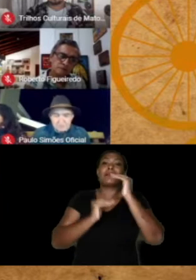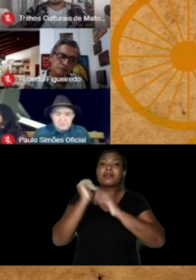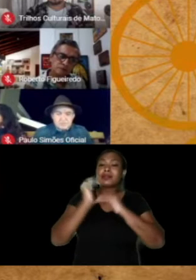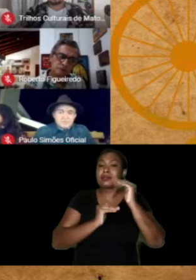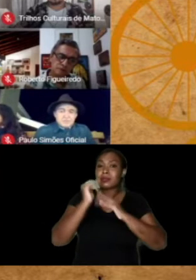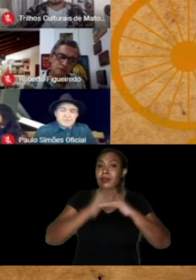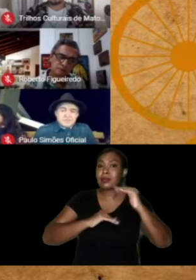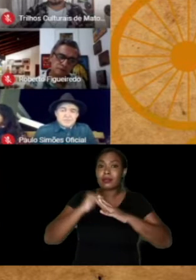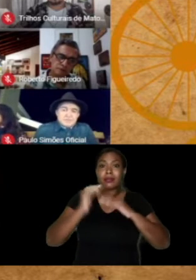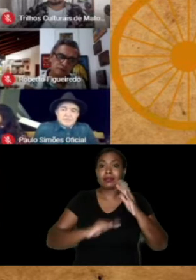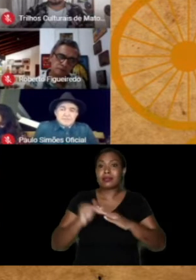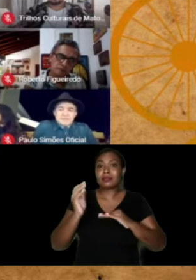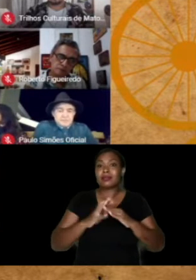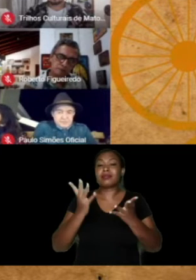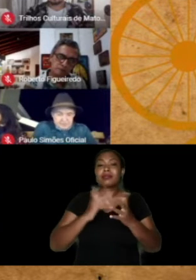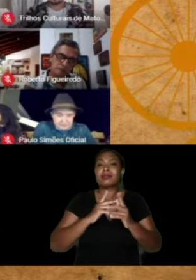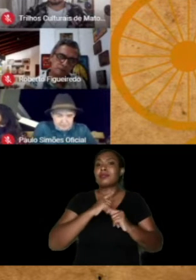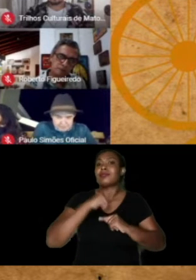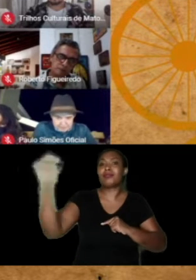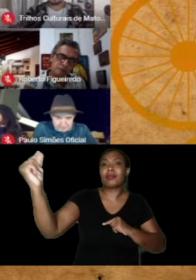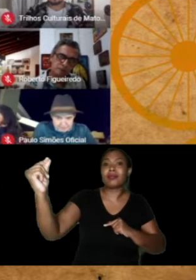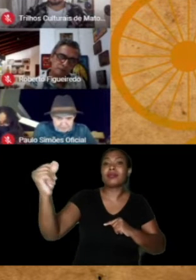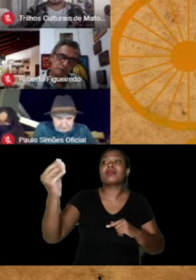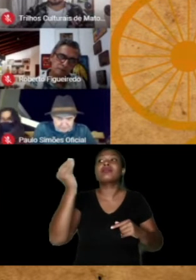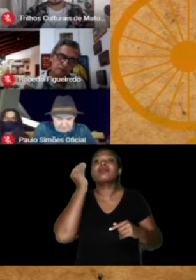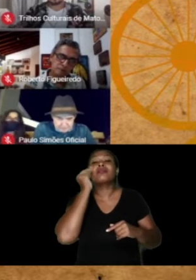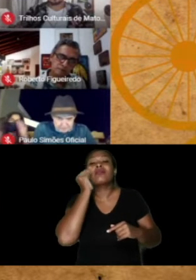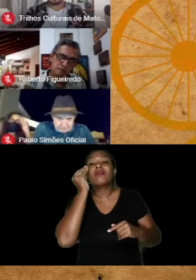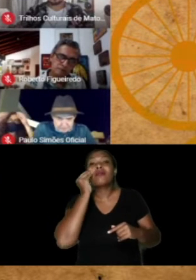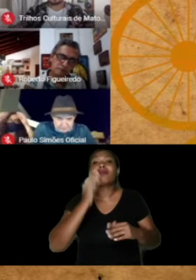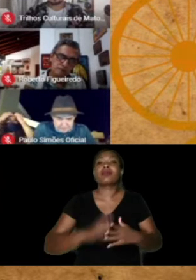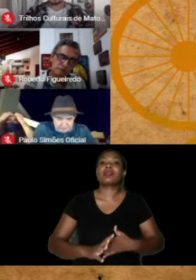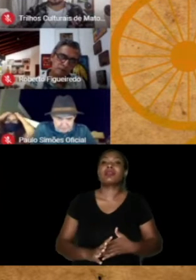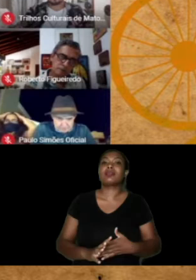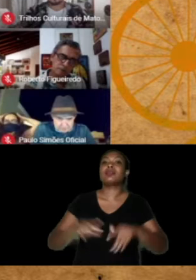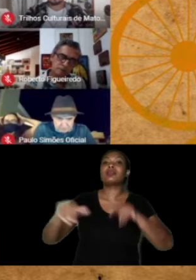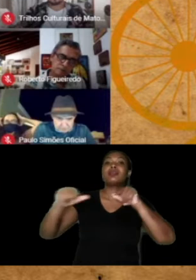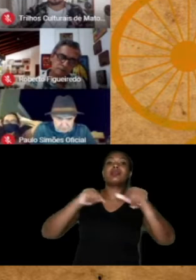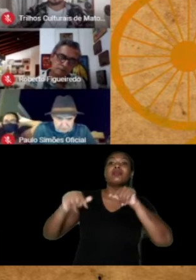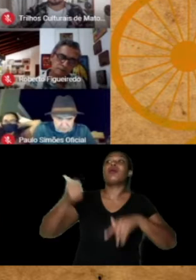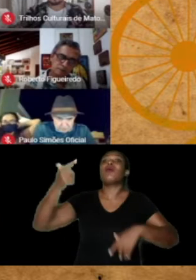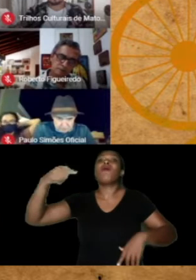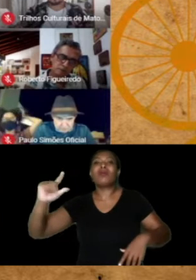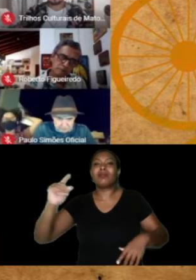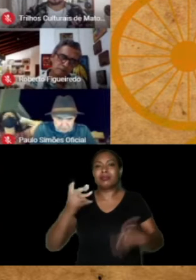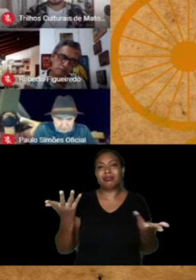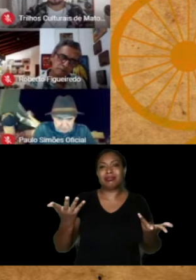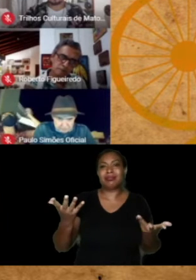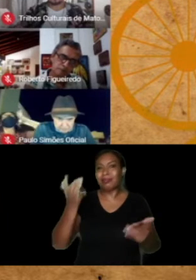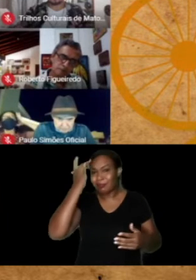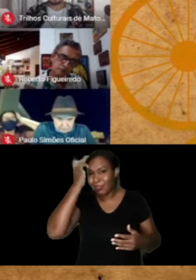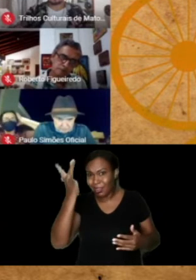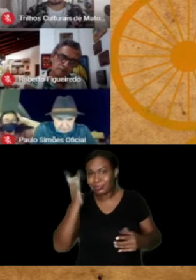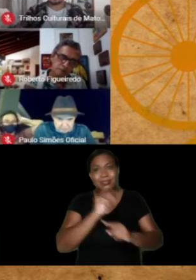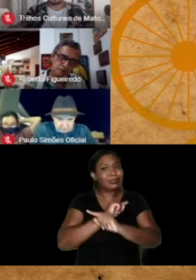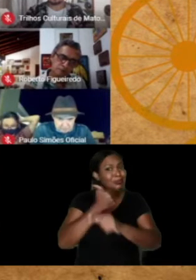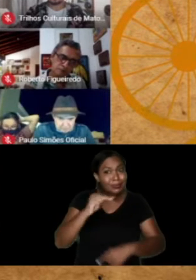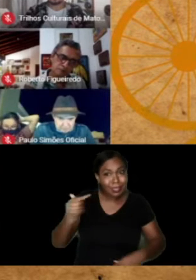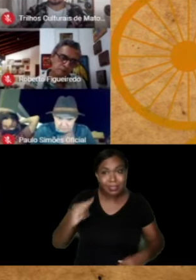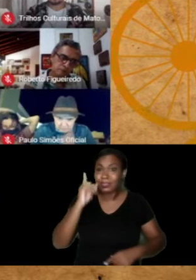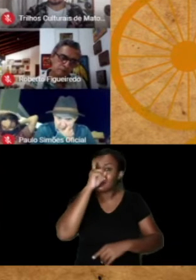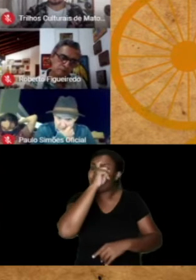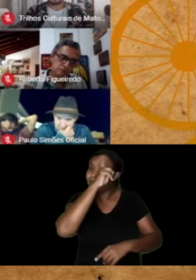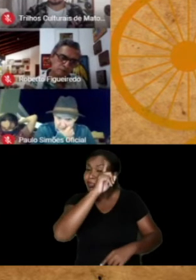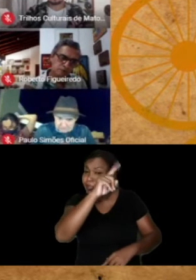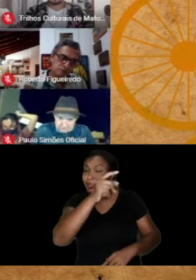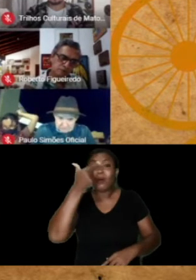não sai ali e vai tentar um emprego de maneira fácil. Nós temos aqui, nessa